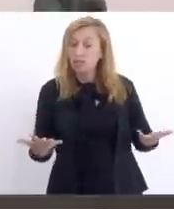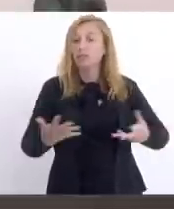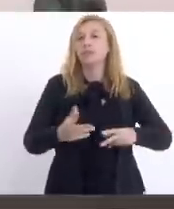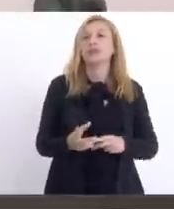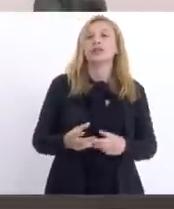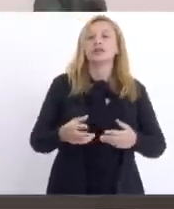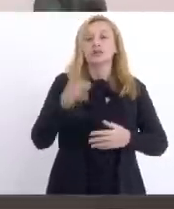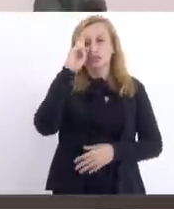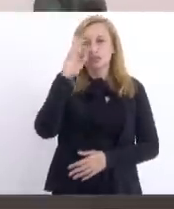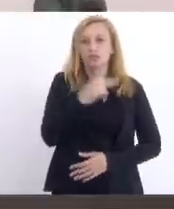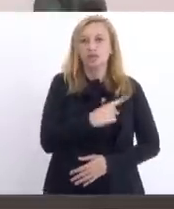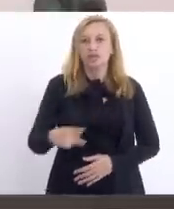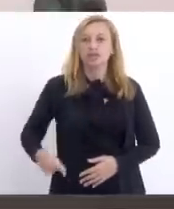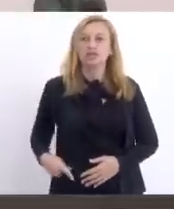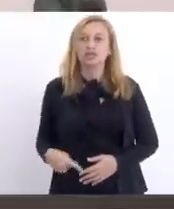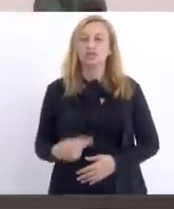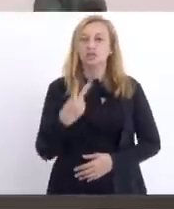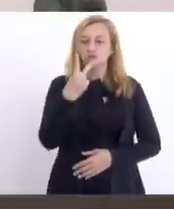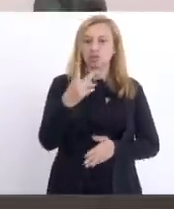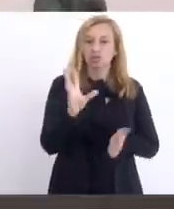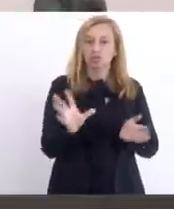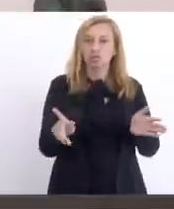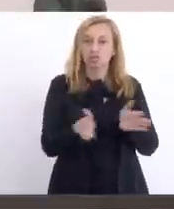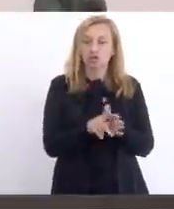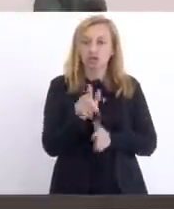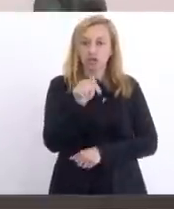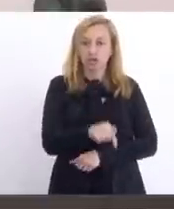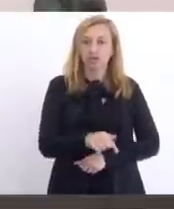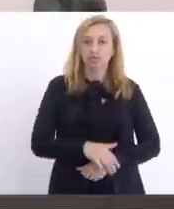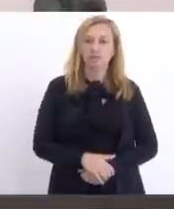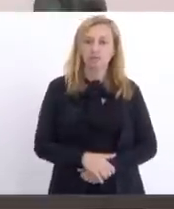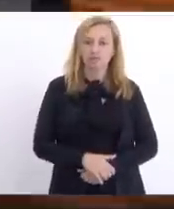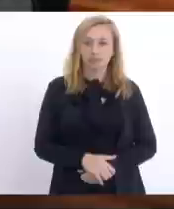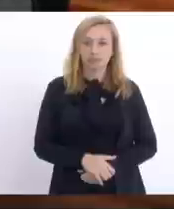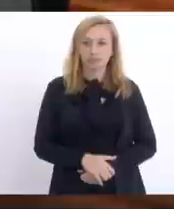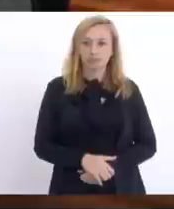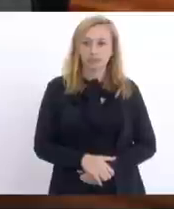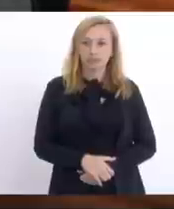senhor presidente, seriam esses dois projetos aqui. Mas esse projeto aí está